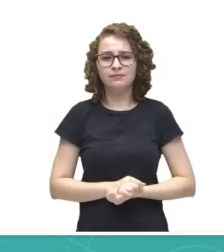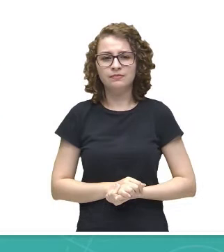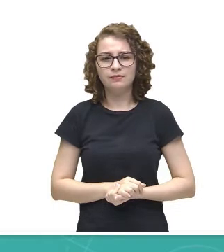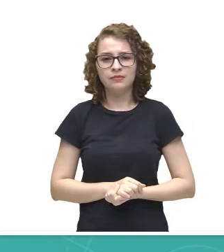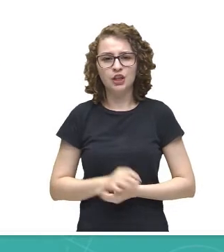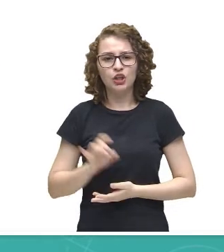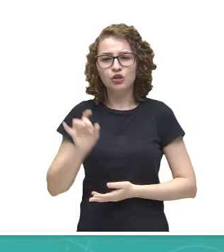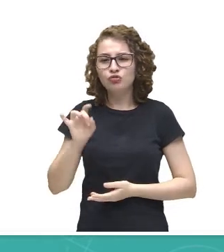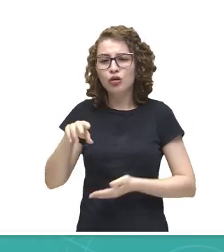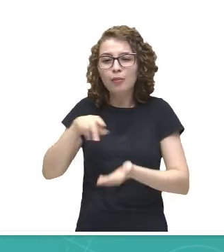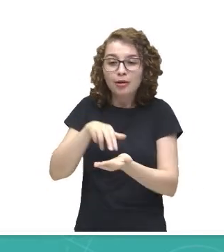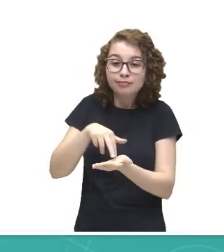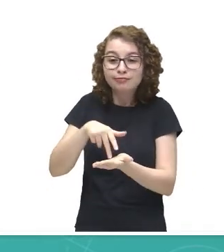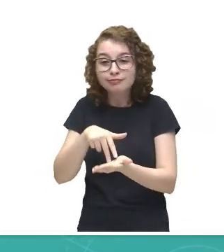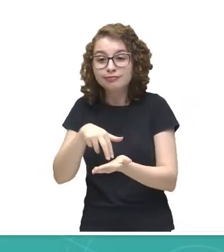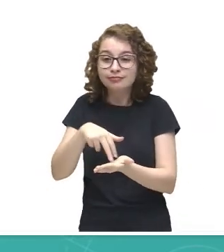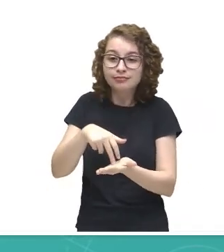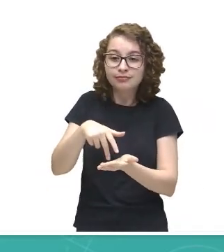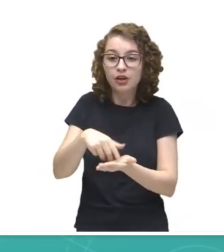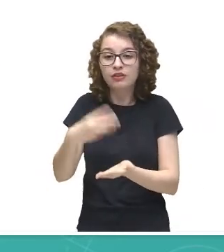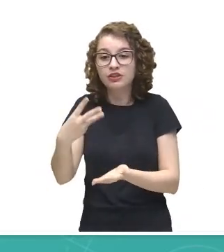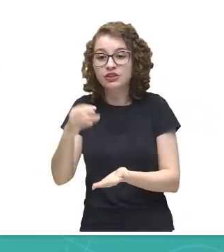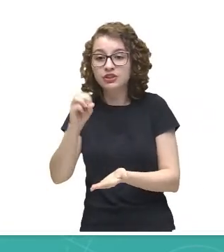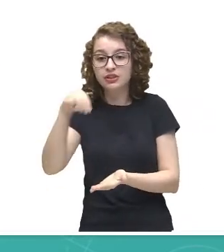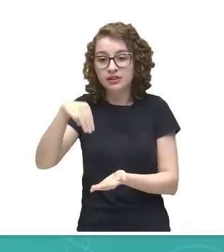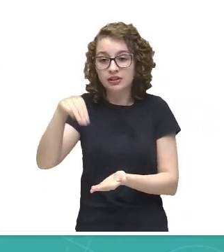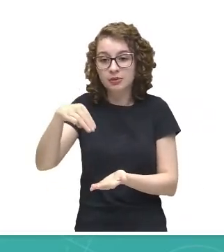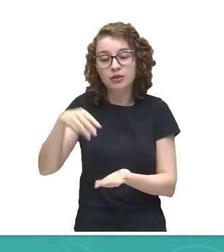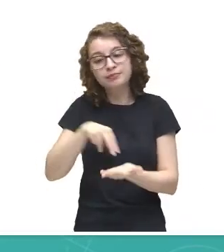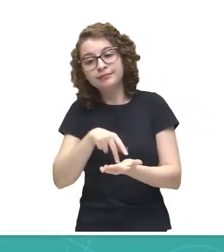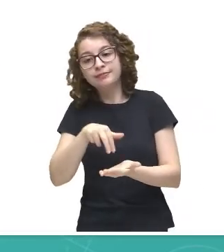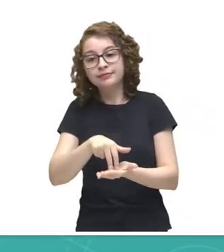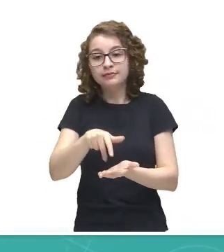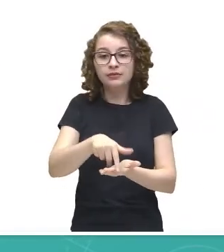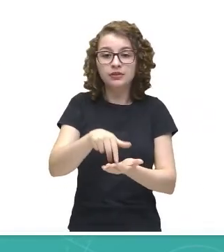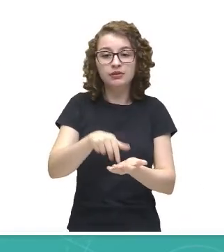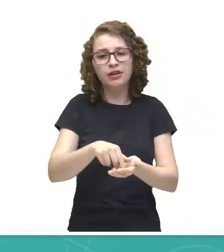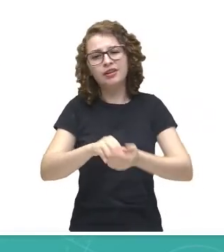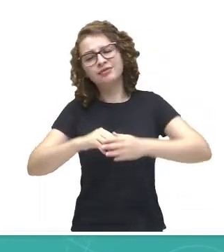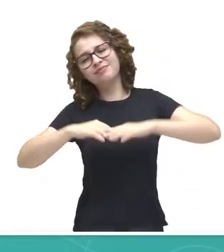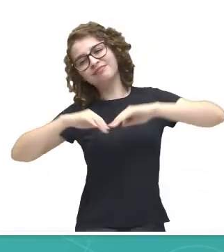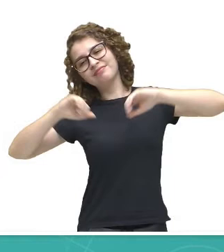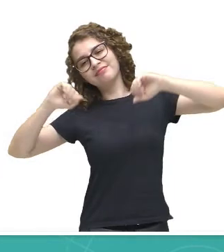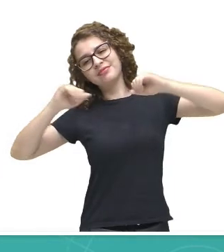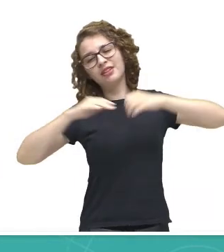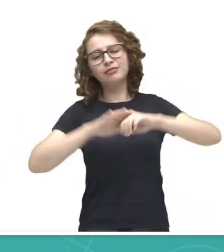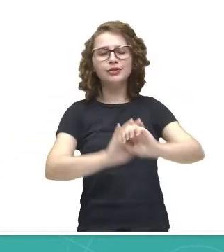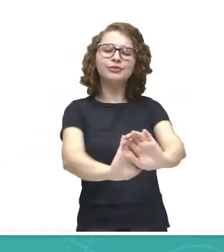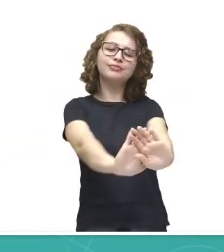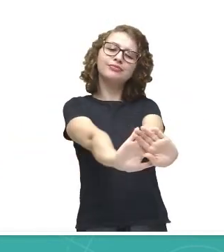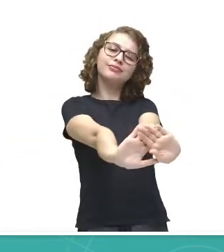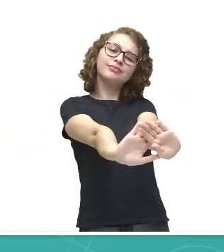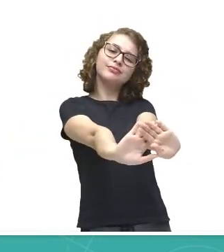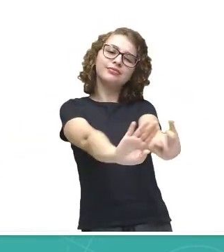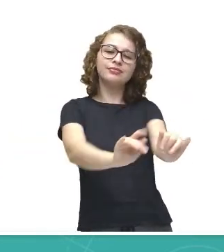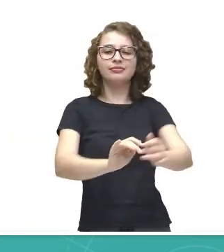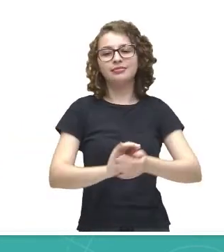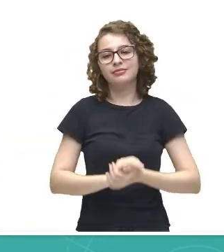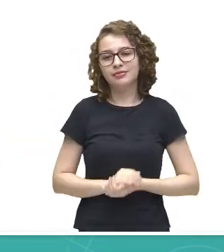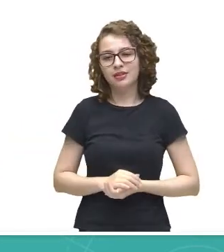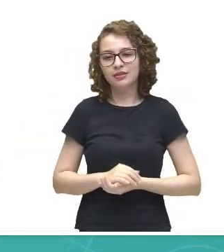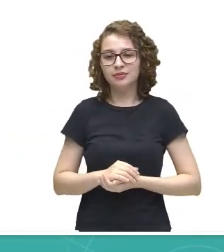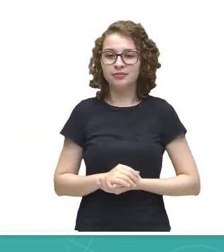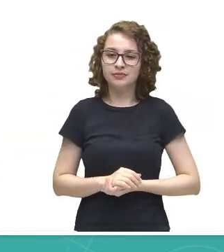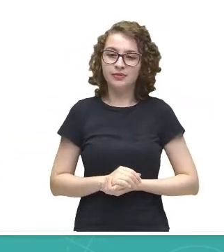que seja aquela caminhada de 30 minutos, tal, tá? Ou aquela alongada no corpo durante o dia, tá bom?